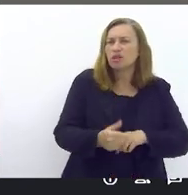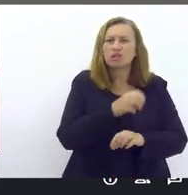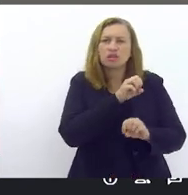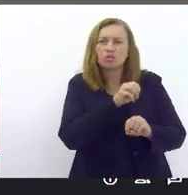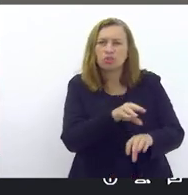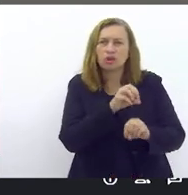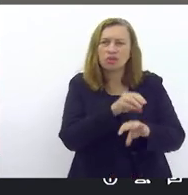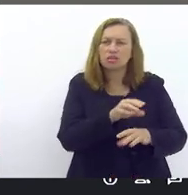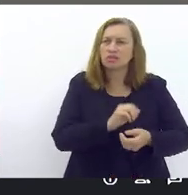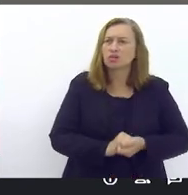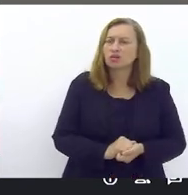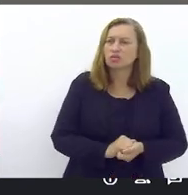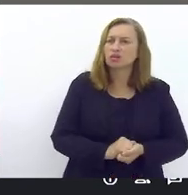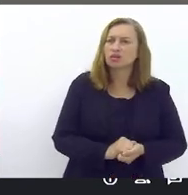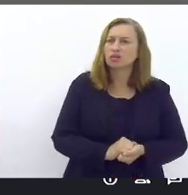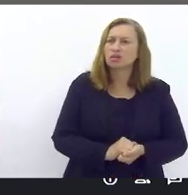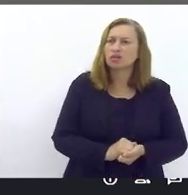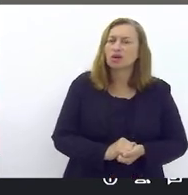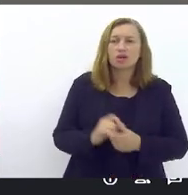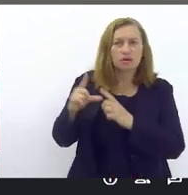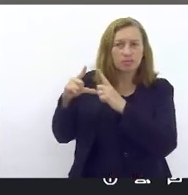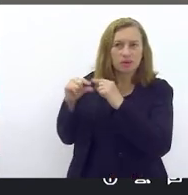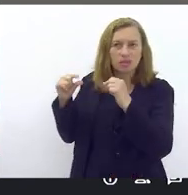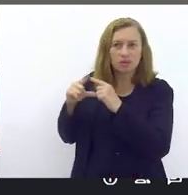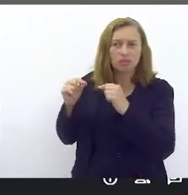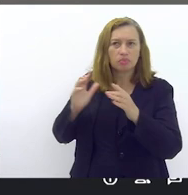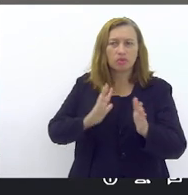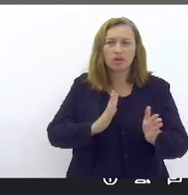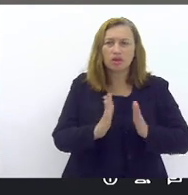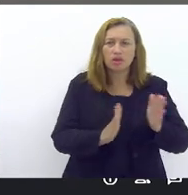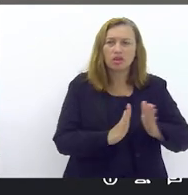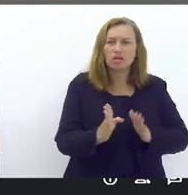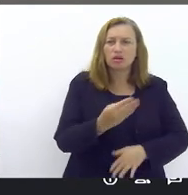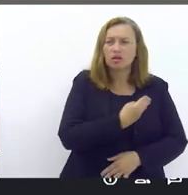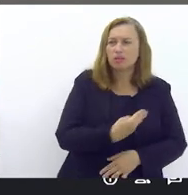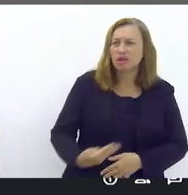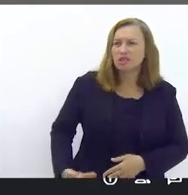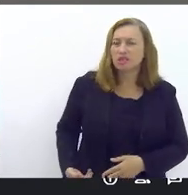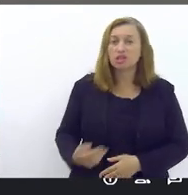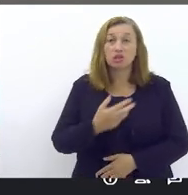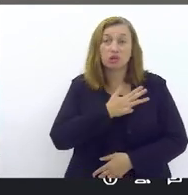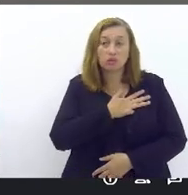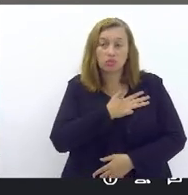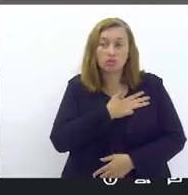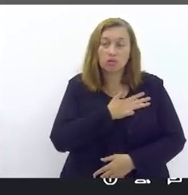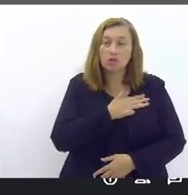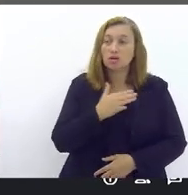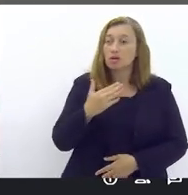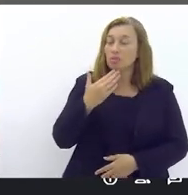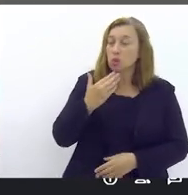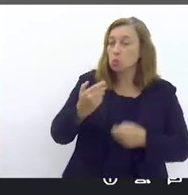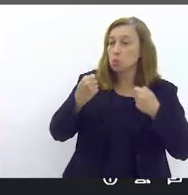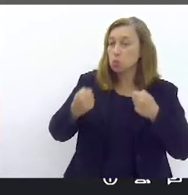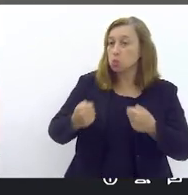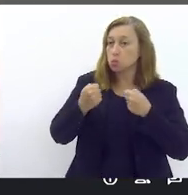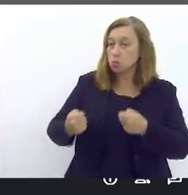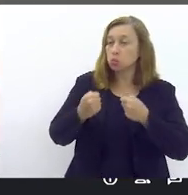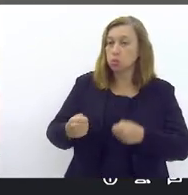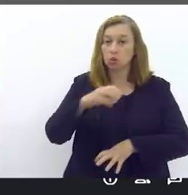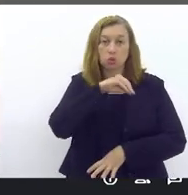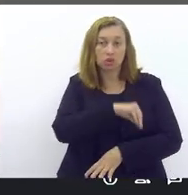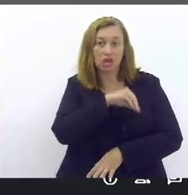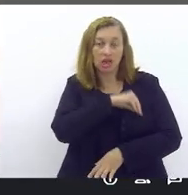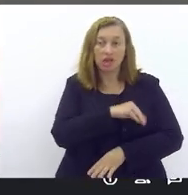educação em Brasília, na época do presidente Lula, para a reivindicação do piso